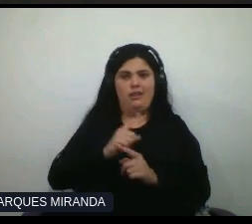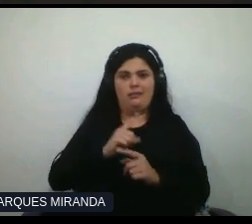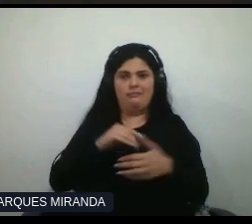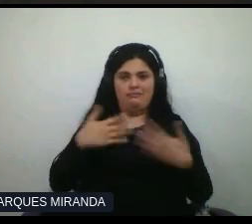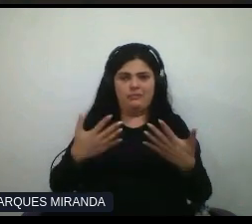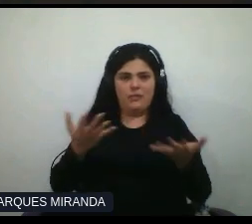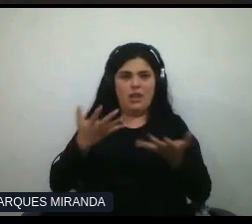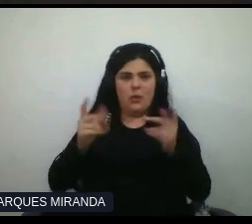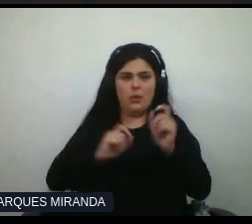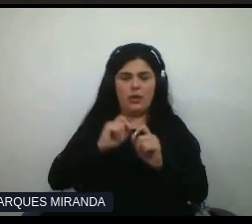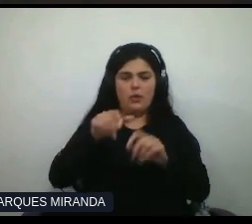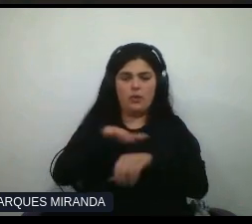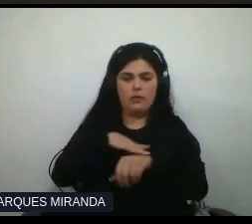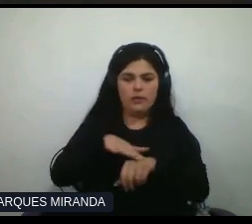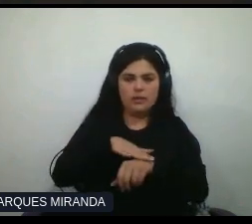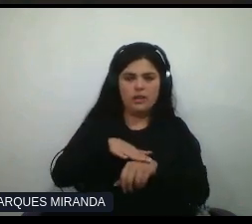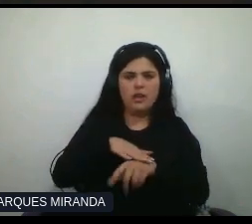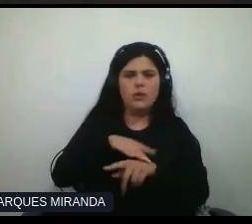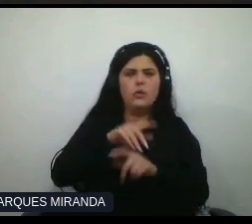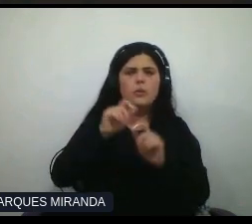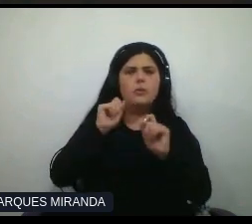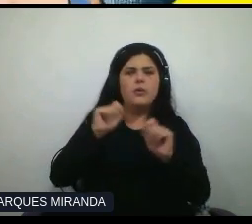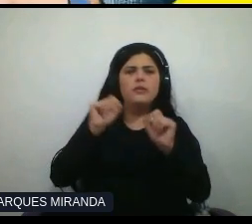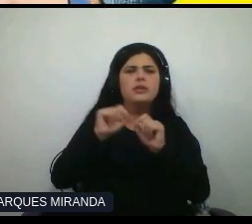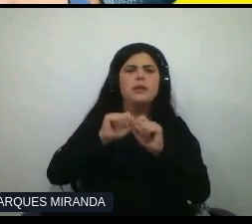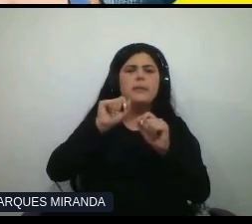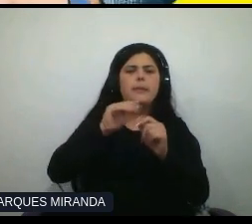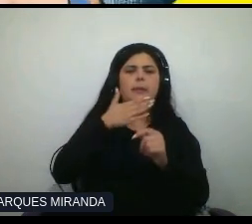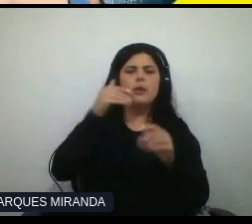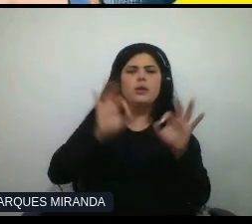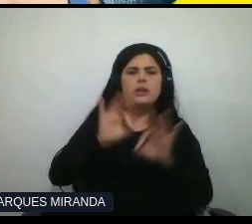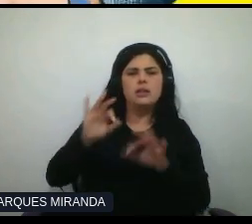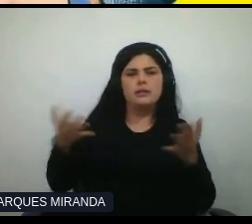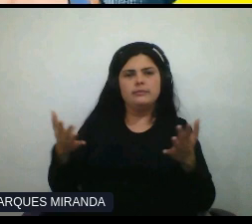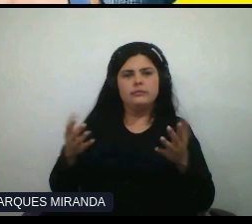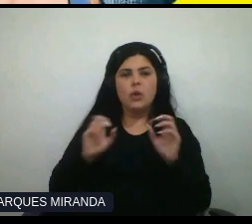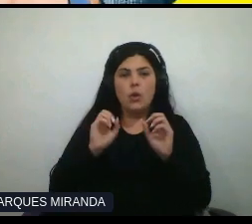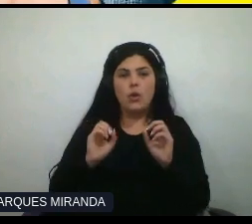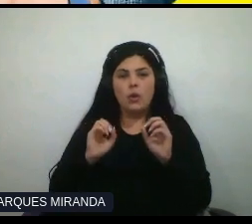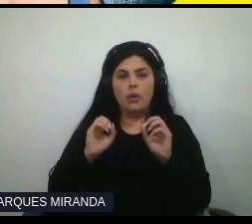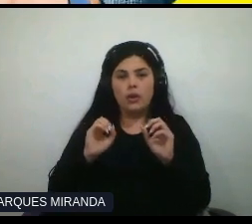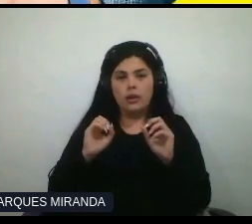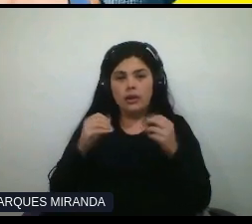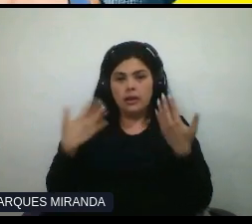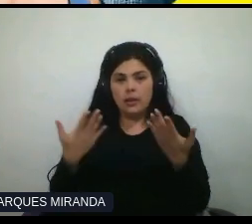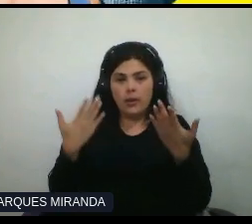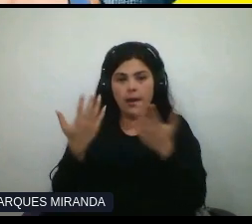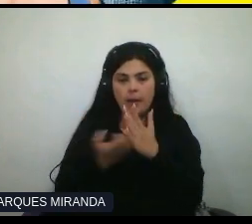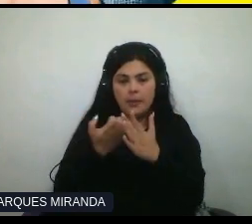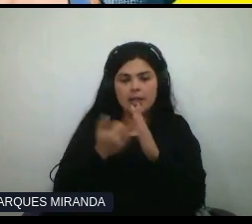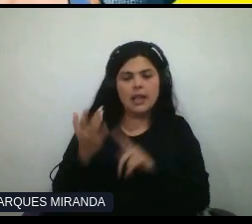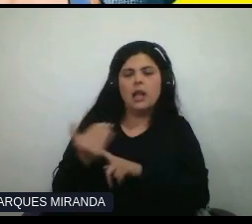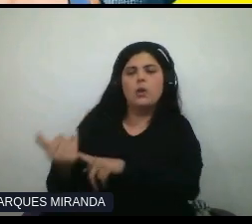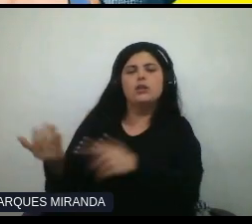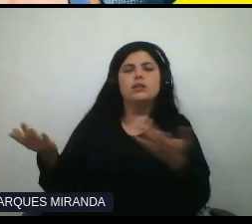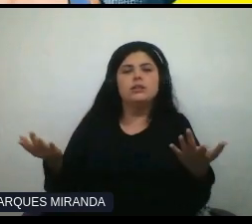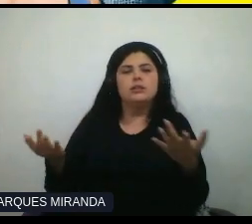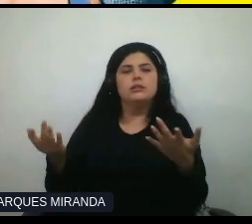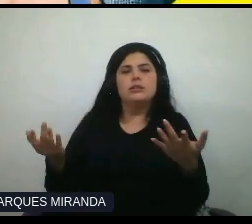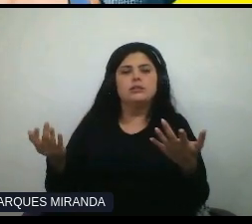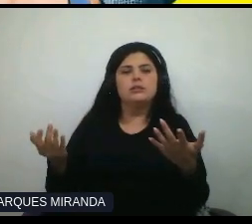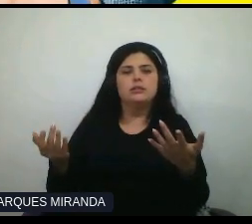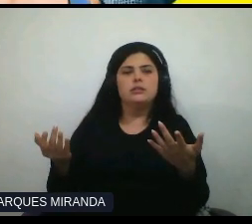eu quero bater um papo de o que a gente pode fazer com isso, né? Então vamos lá. E nas empresas de tecnologia, existe